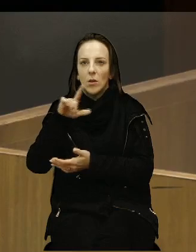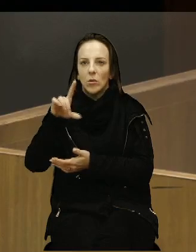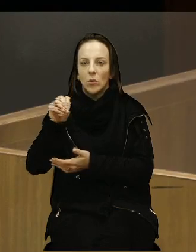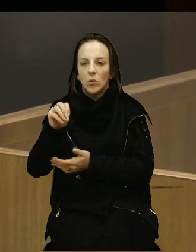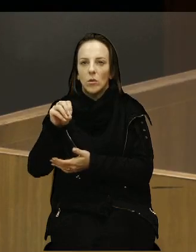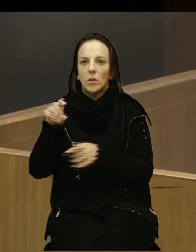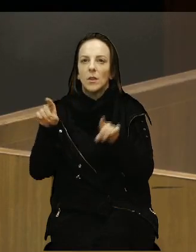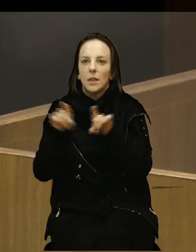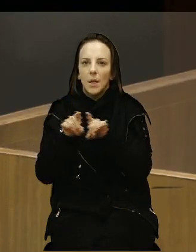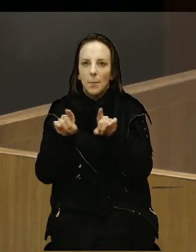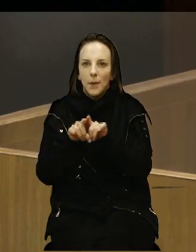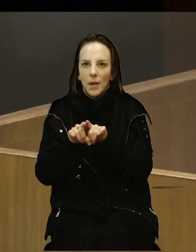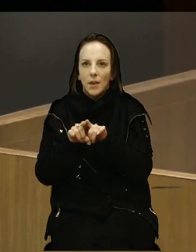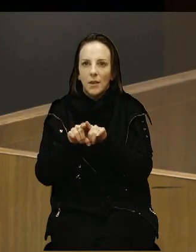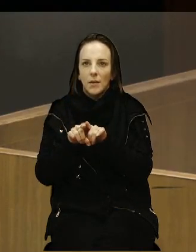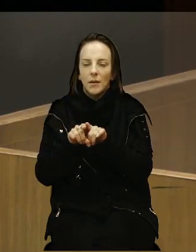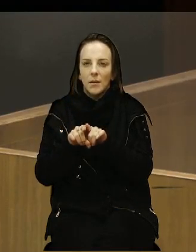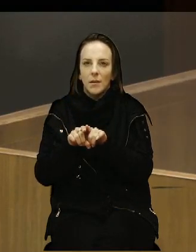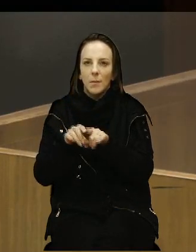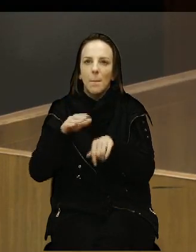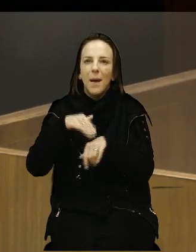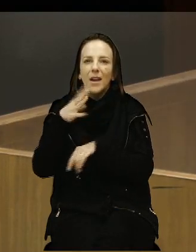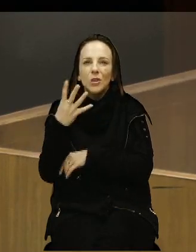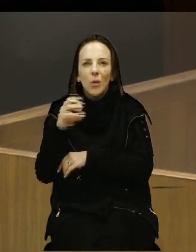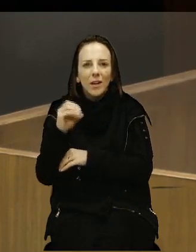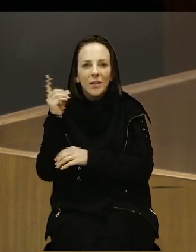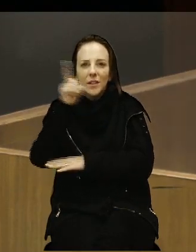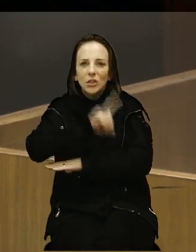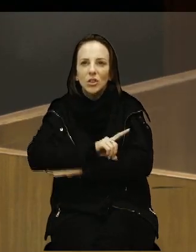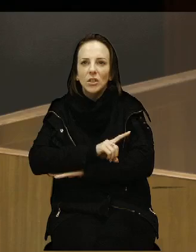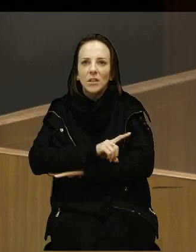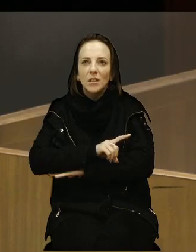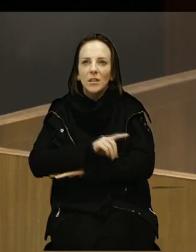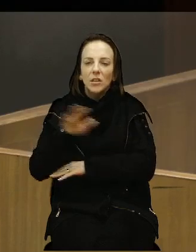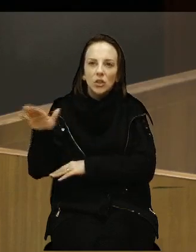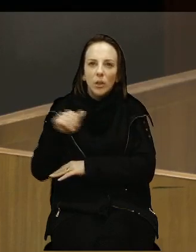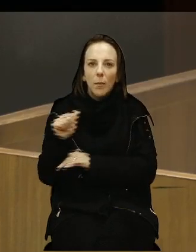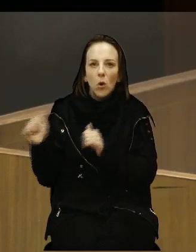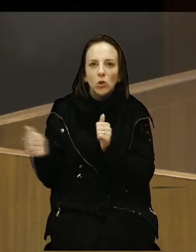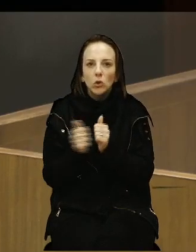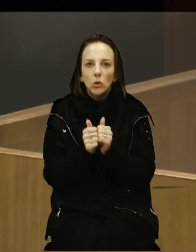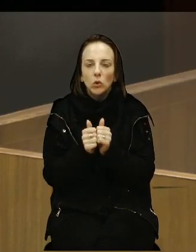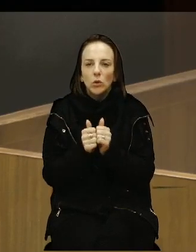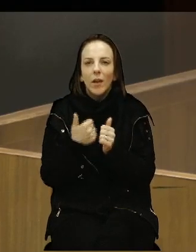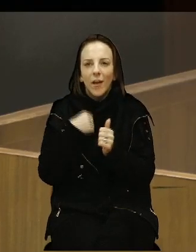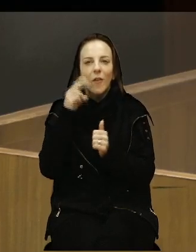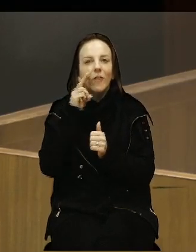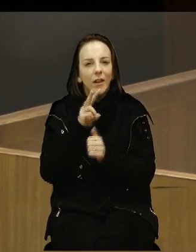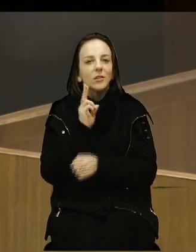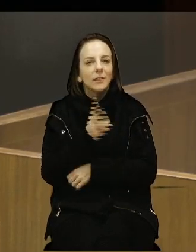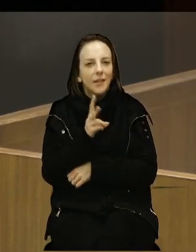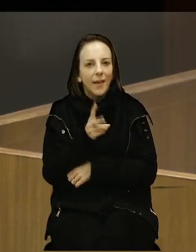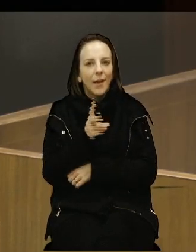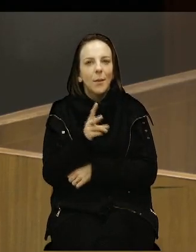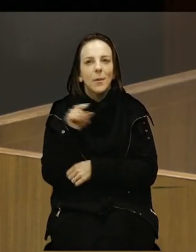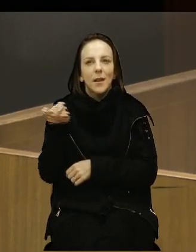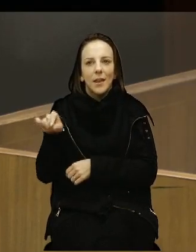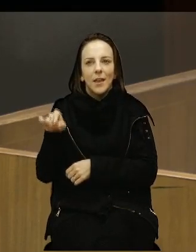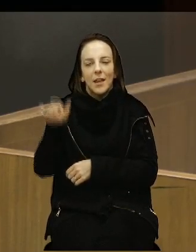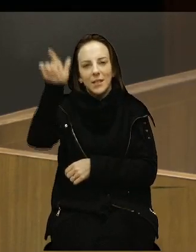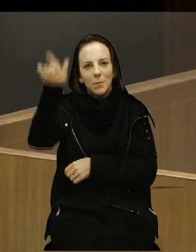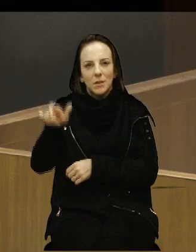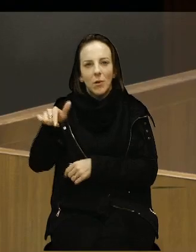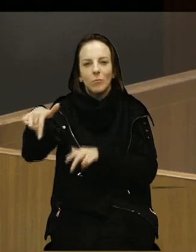Munati, também, né, faz mais de 40 dias e foi chamado junto, porque eu vejo seguidamente esse